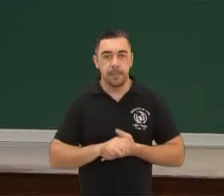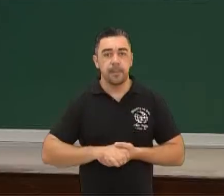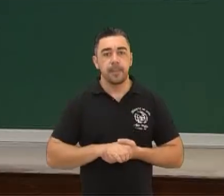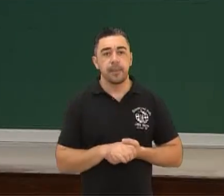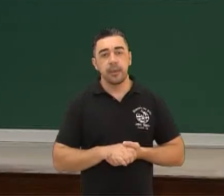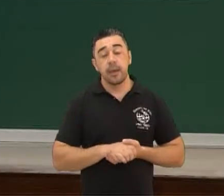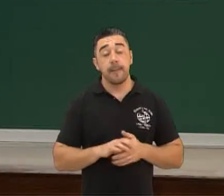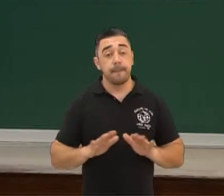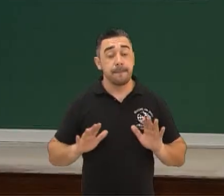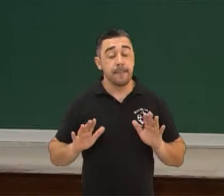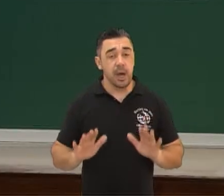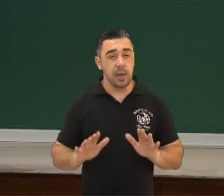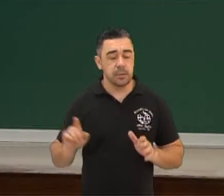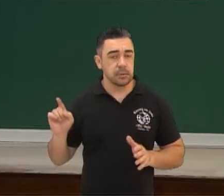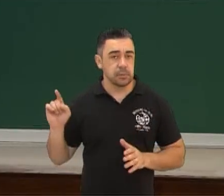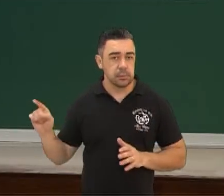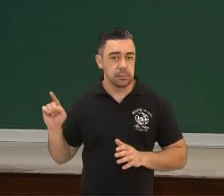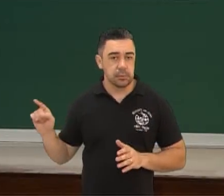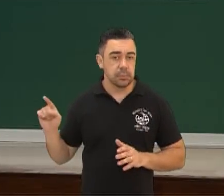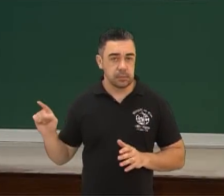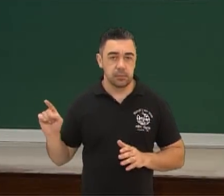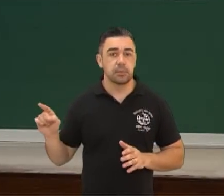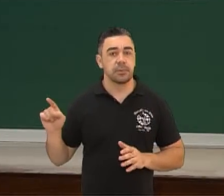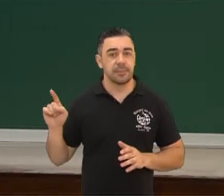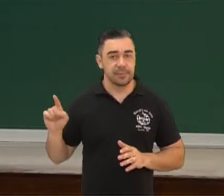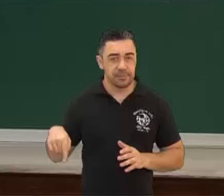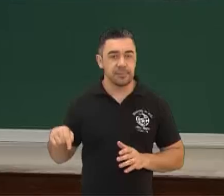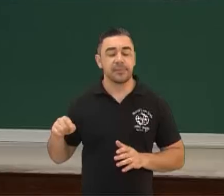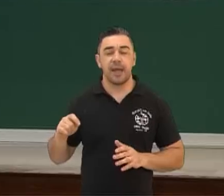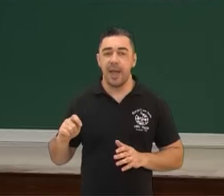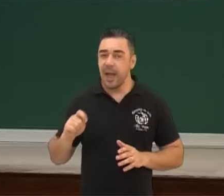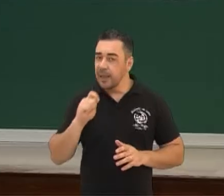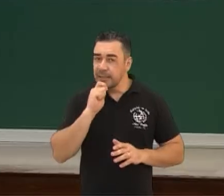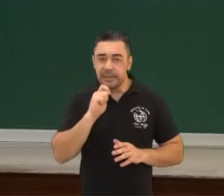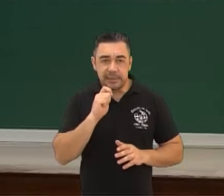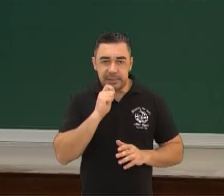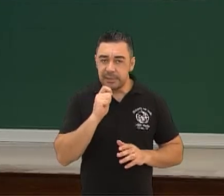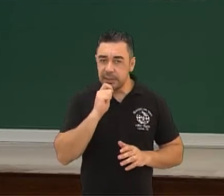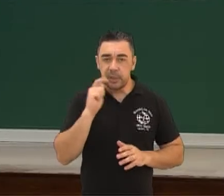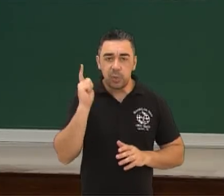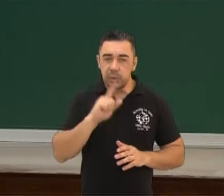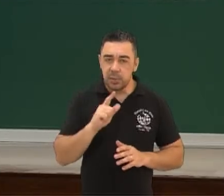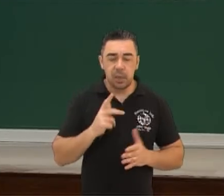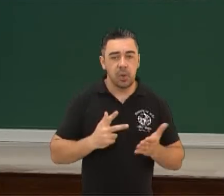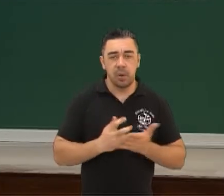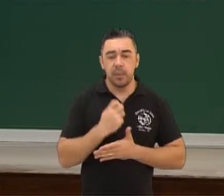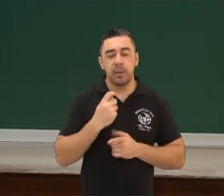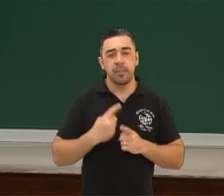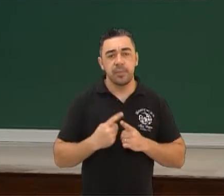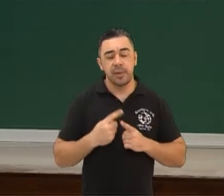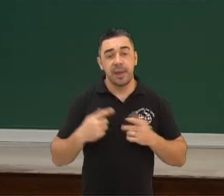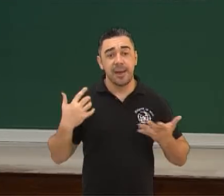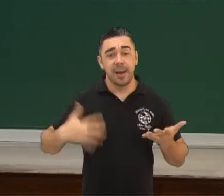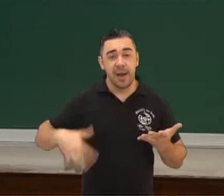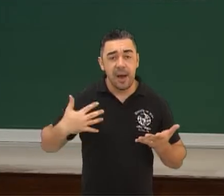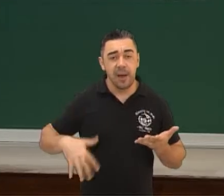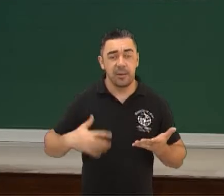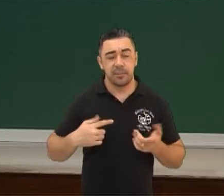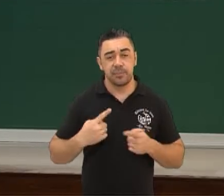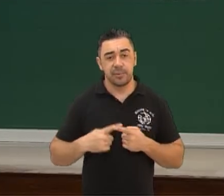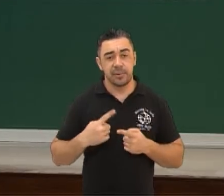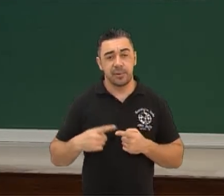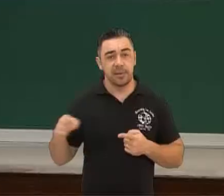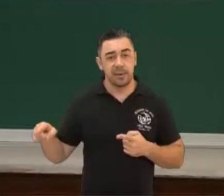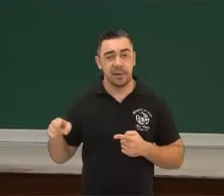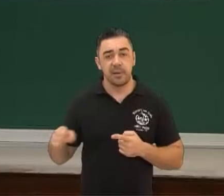orgânicos. Mas esses alimentos, eles ainda não são acessíveis à maioria da população. Por quê?